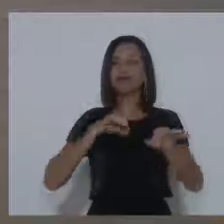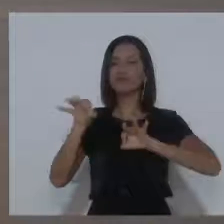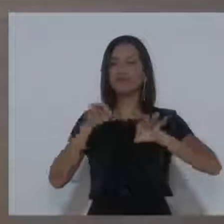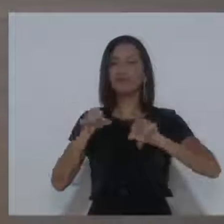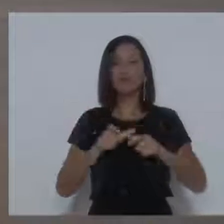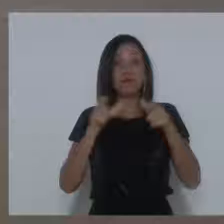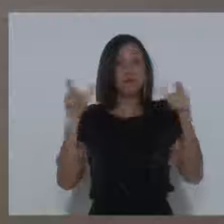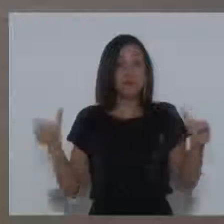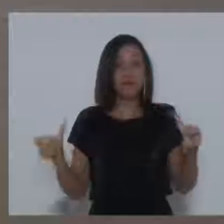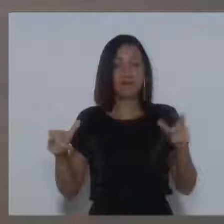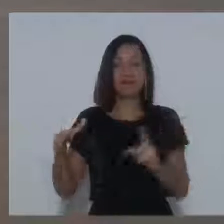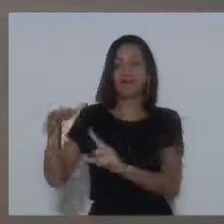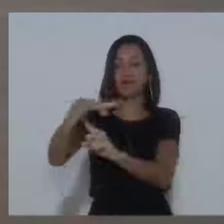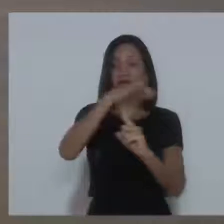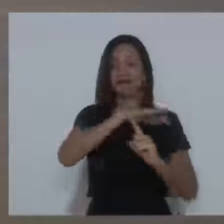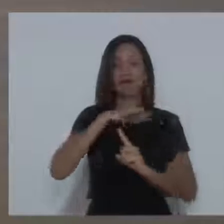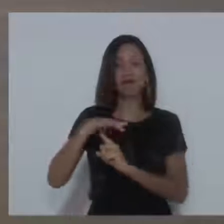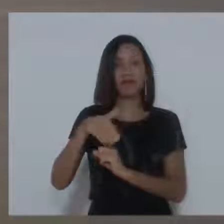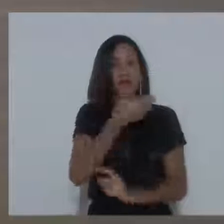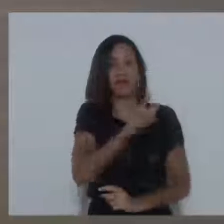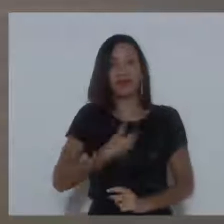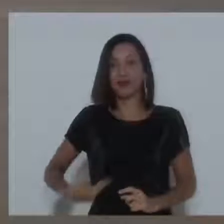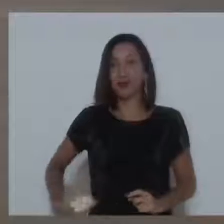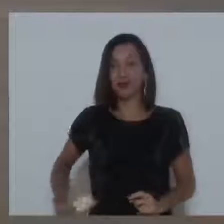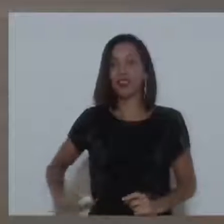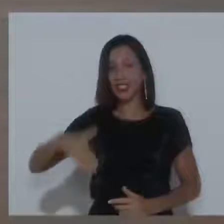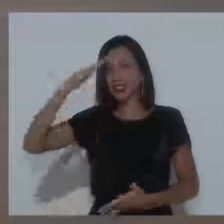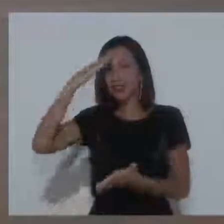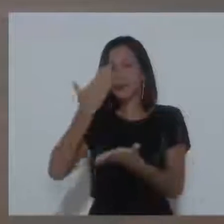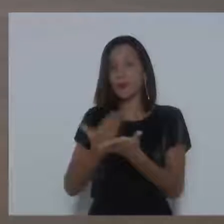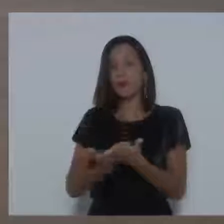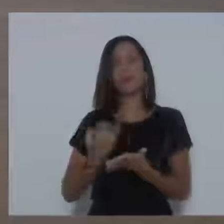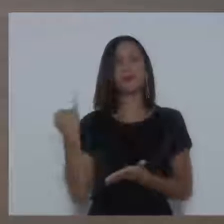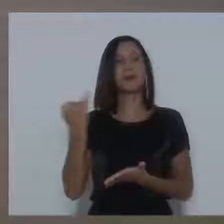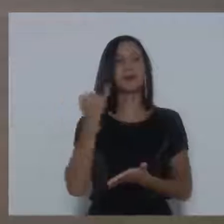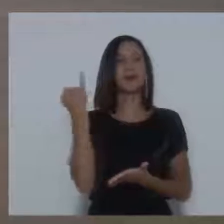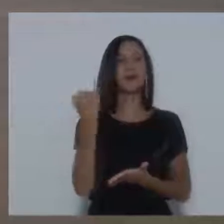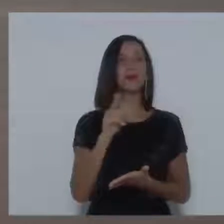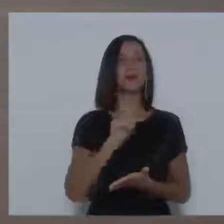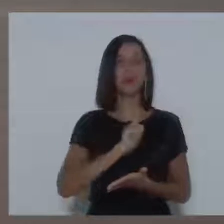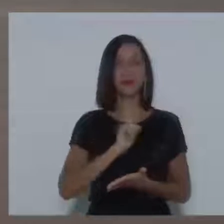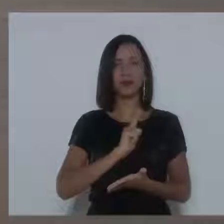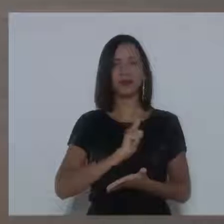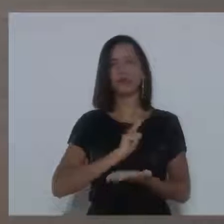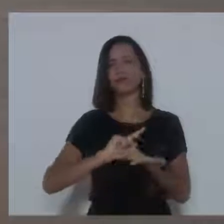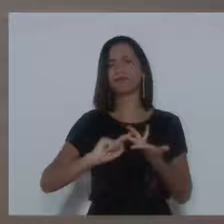numa praça pública, eu acho que é importante. Nós temos já algumas referências aqui na